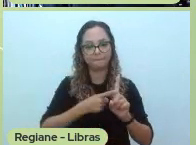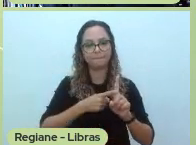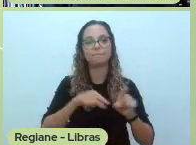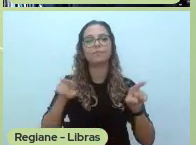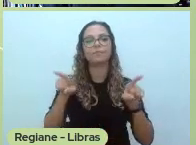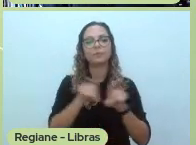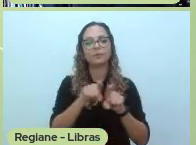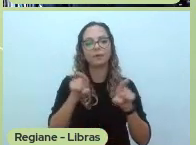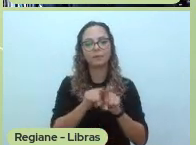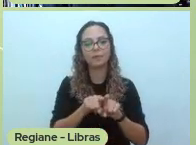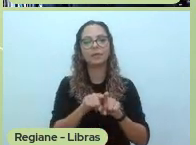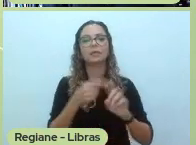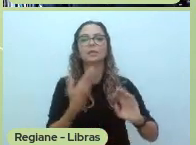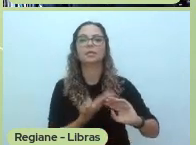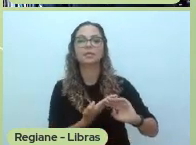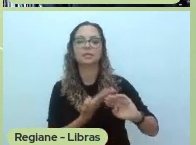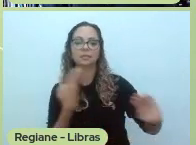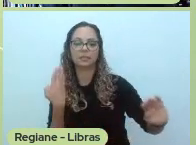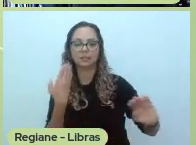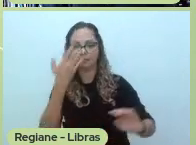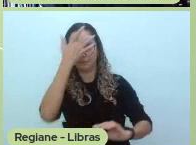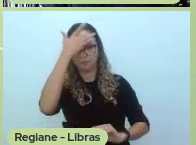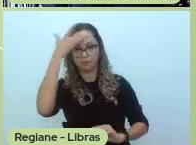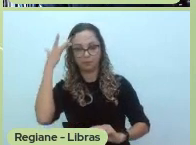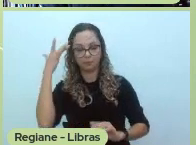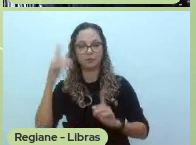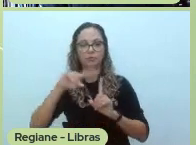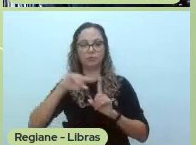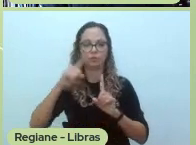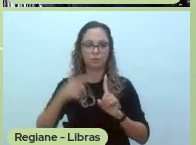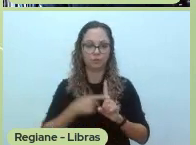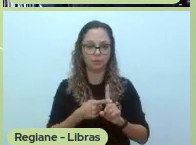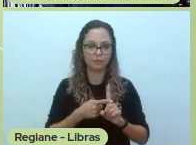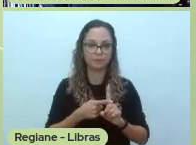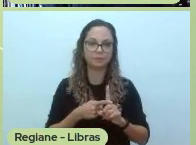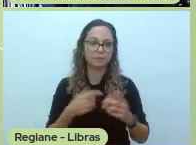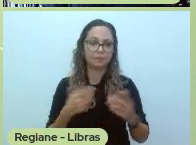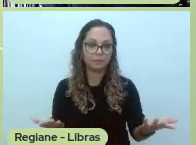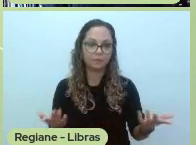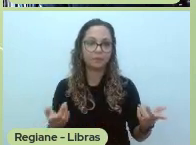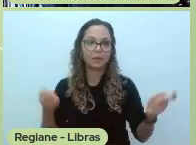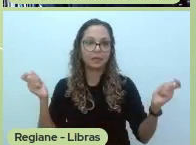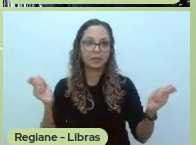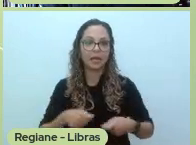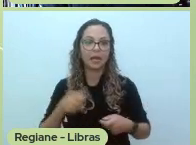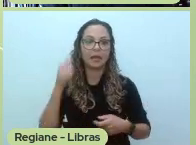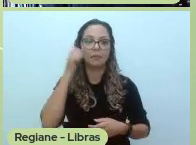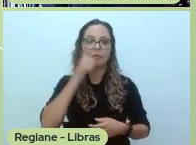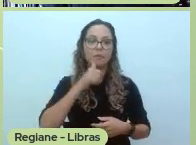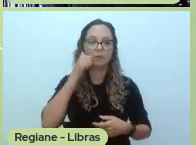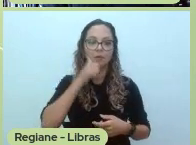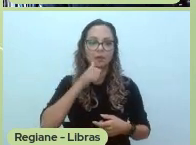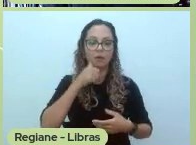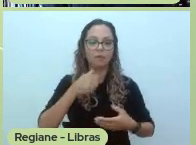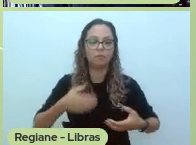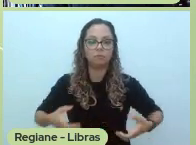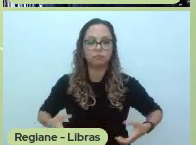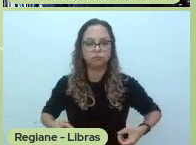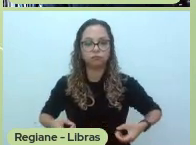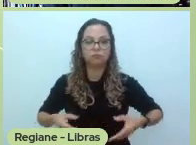licença pessoa gestante. Então, pessoas que podem gestacionar, né, que tenham úteros, assim como, por exemplo, homens